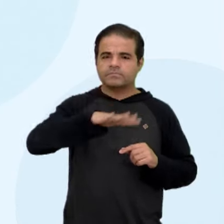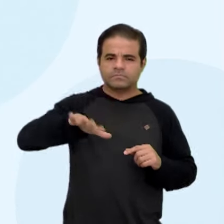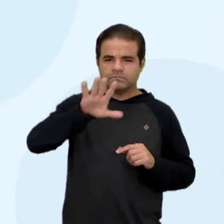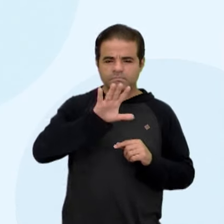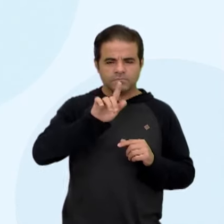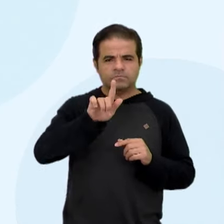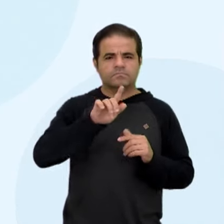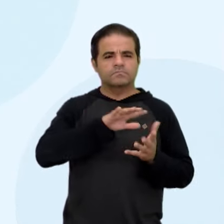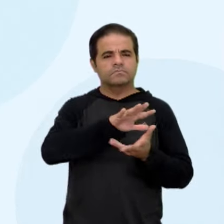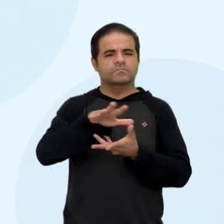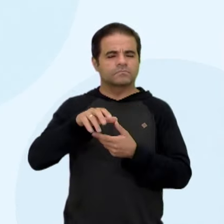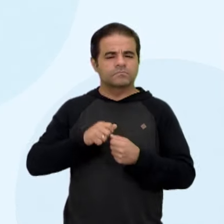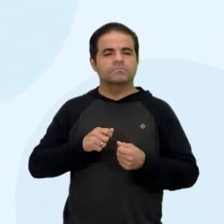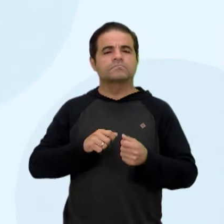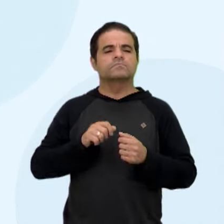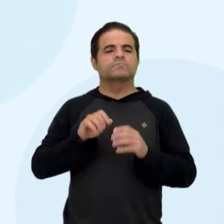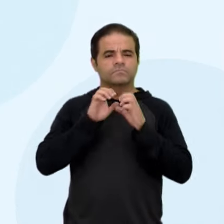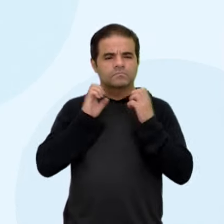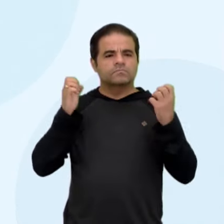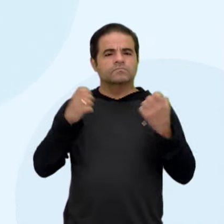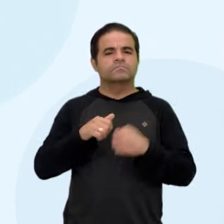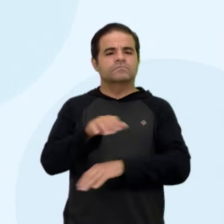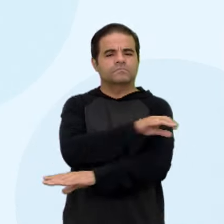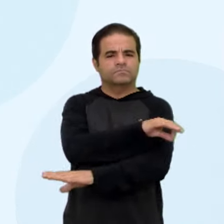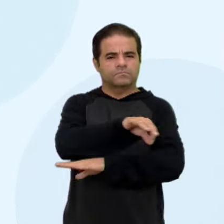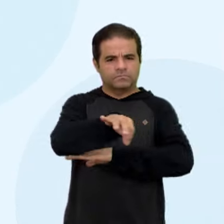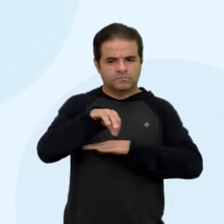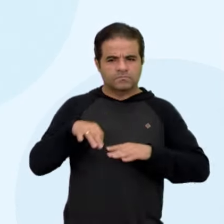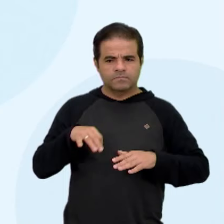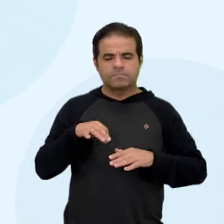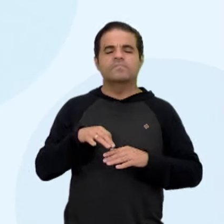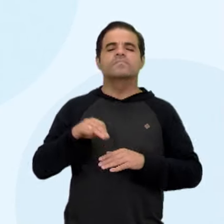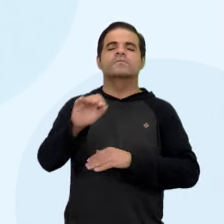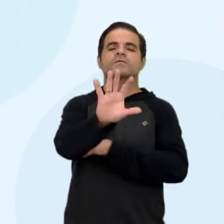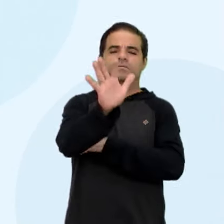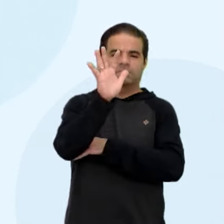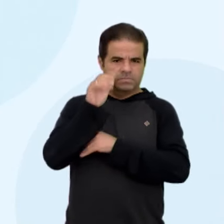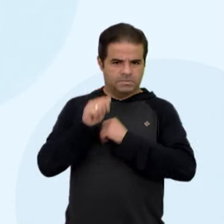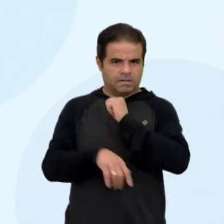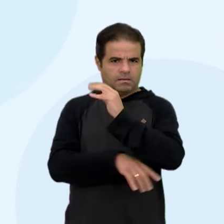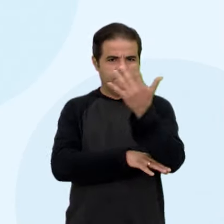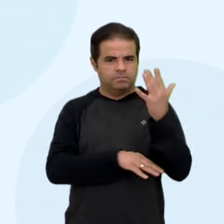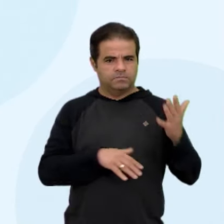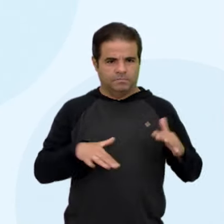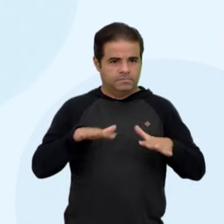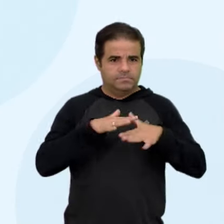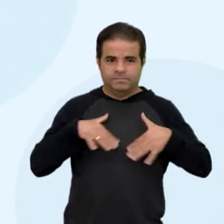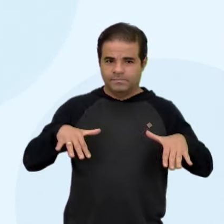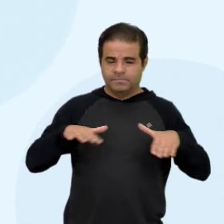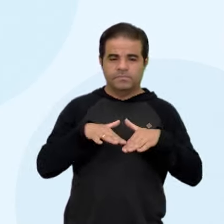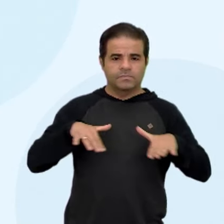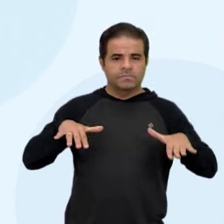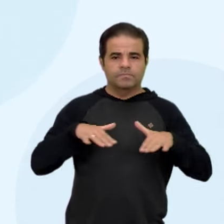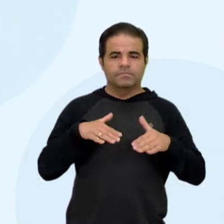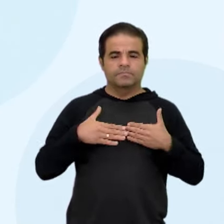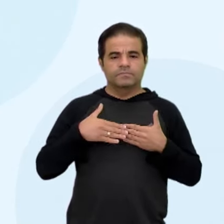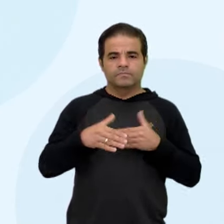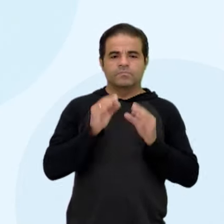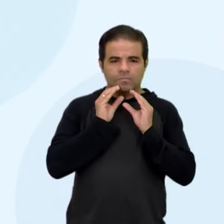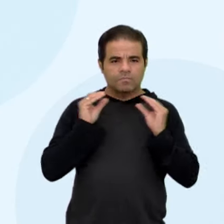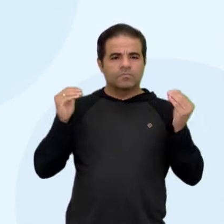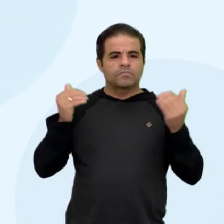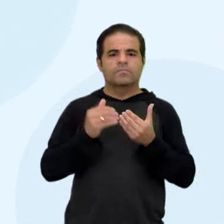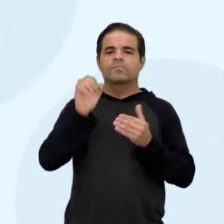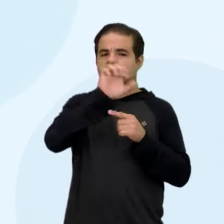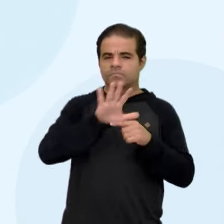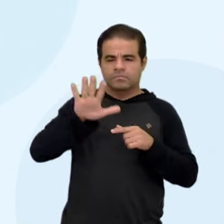na geografia, na ecologia e na arquitetura paisagista. De acordo com a Convenção